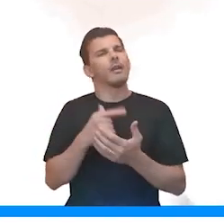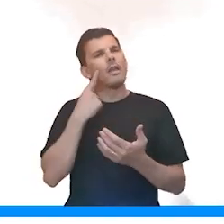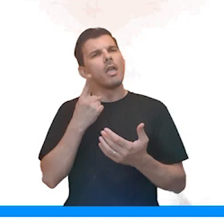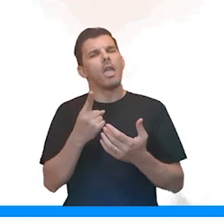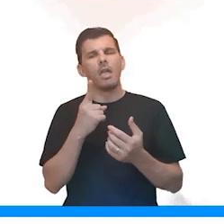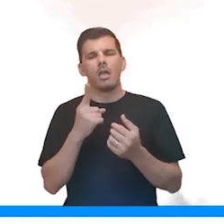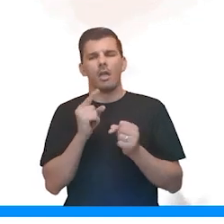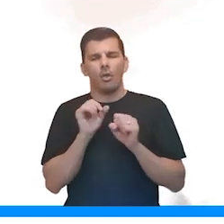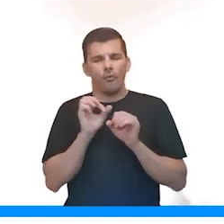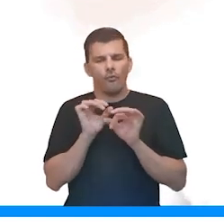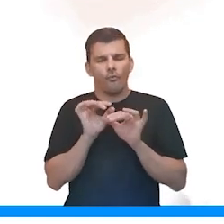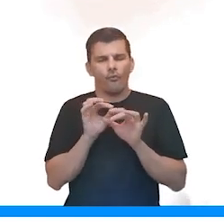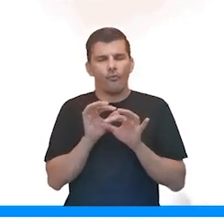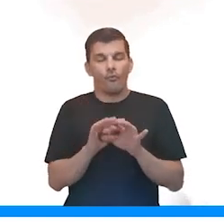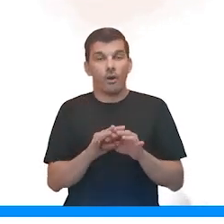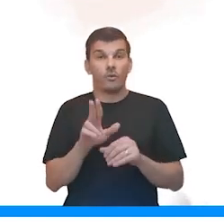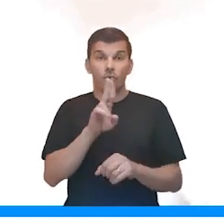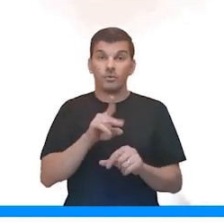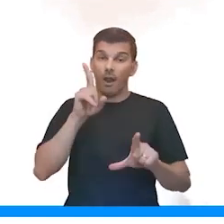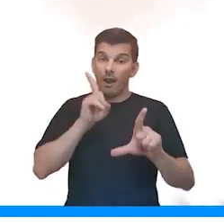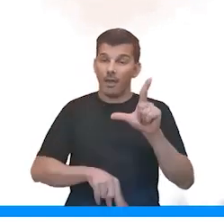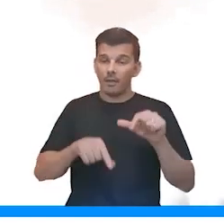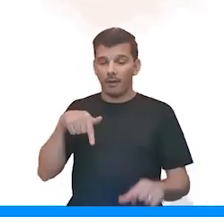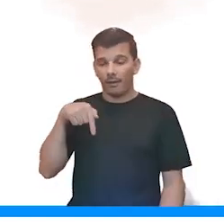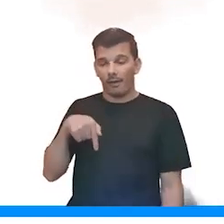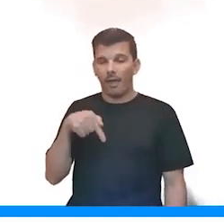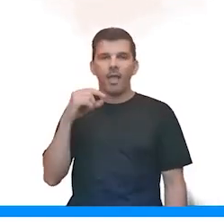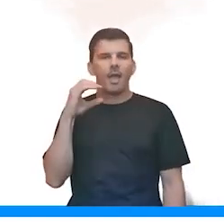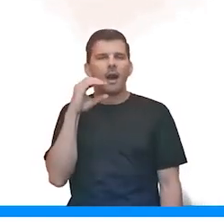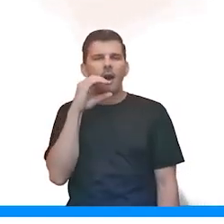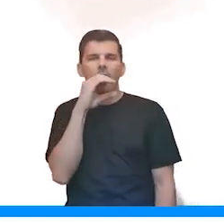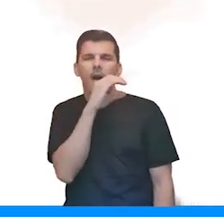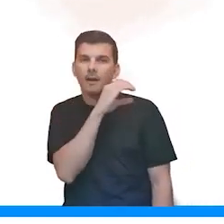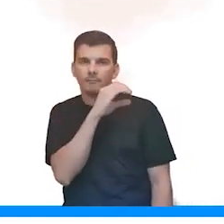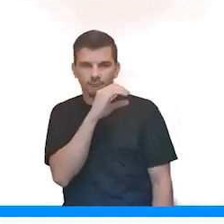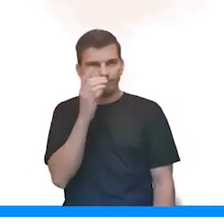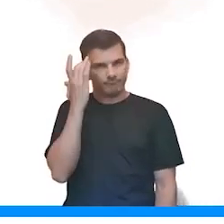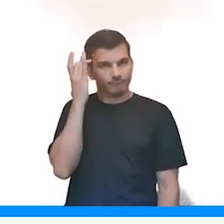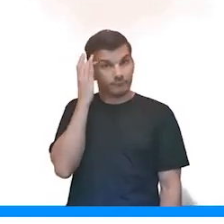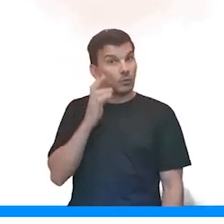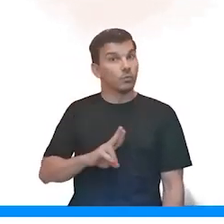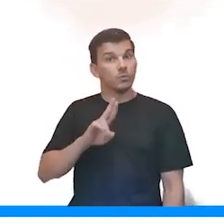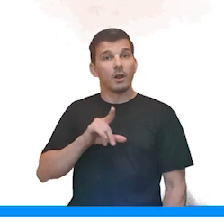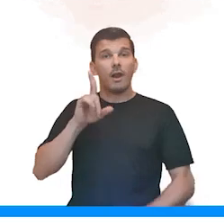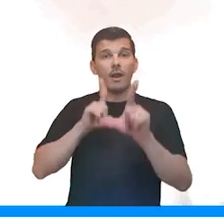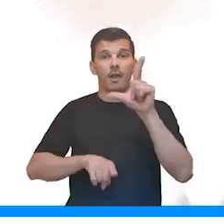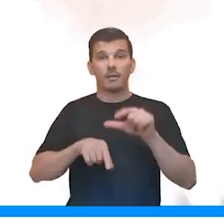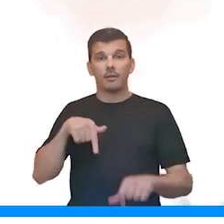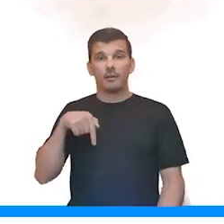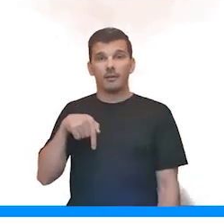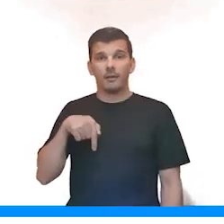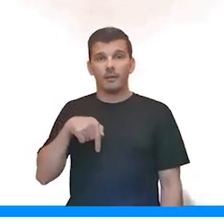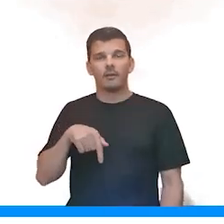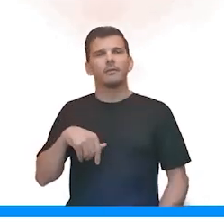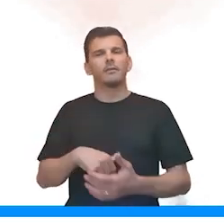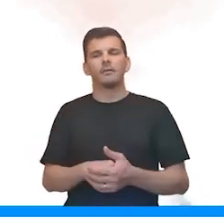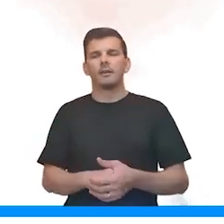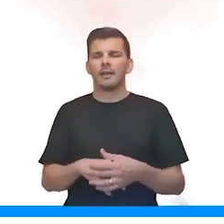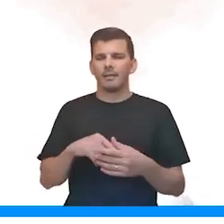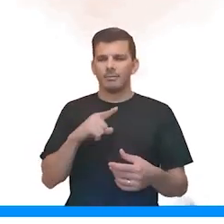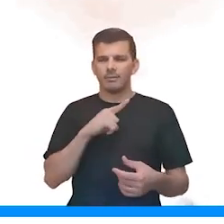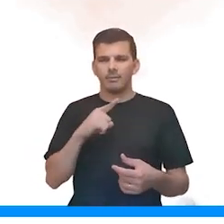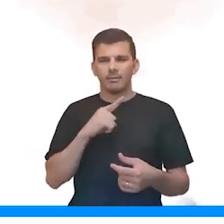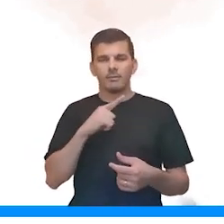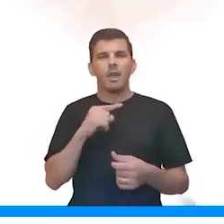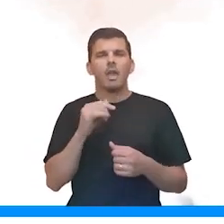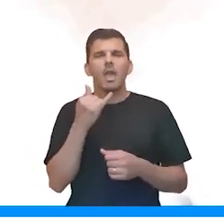fornecido para o gás, tá bom? Então, é fornecido calor para o gás, ó. Esse calor é fornecido para o gás.